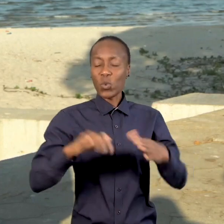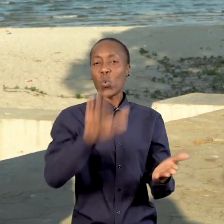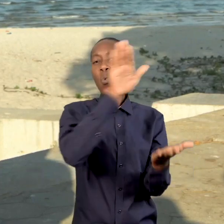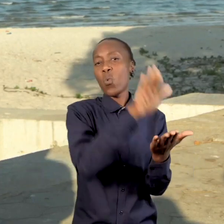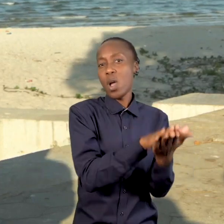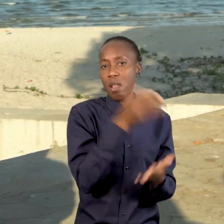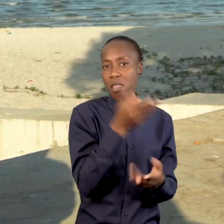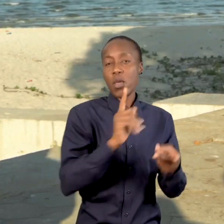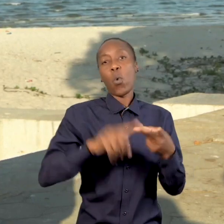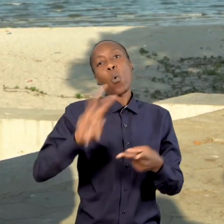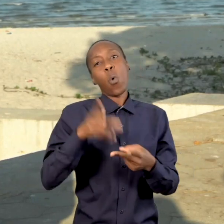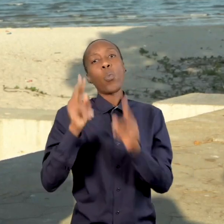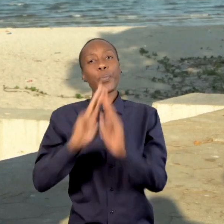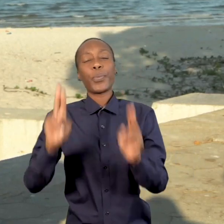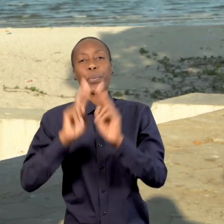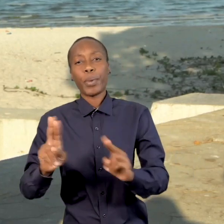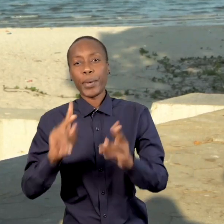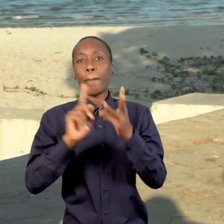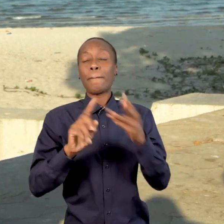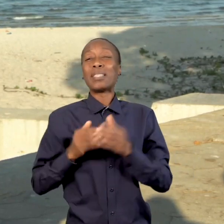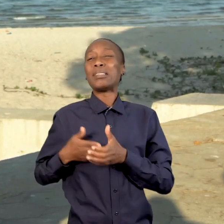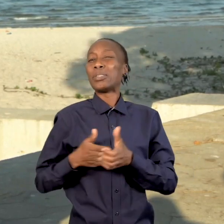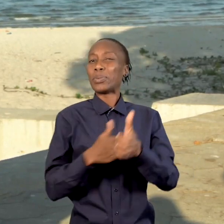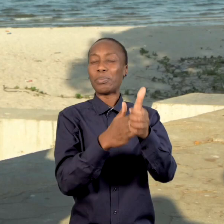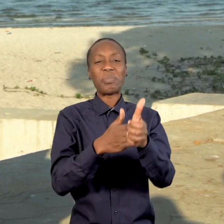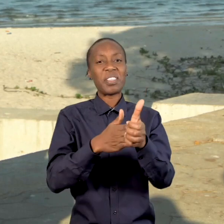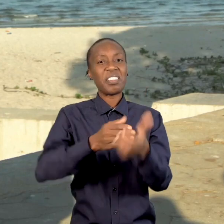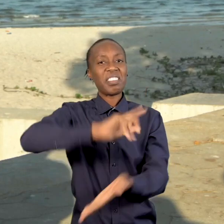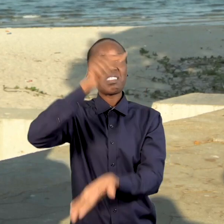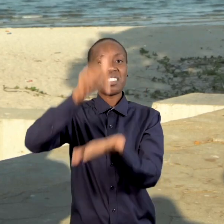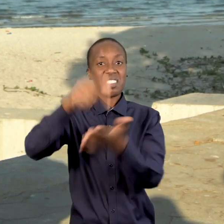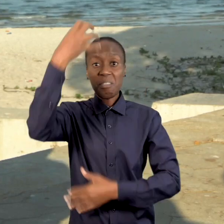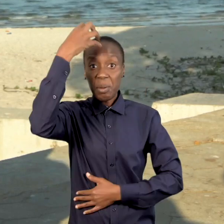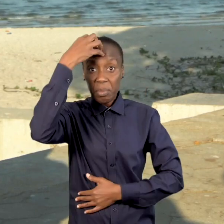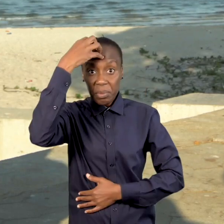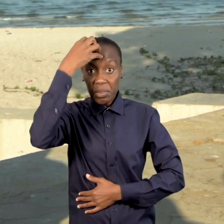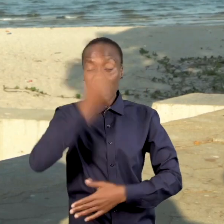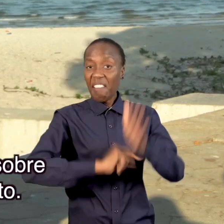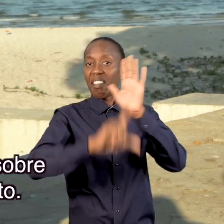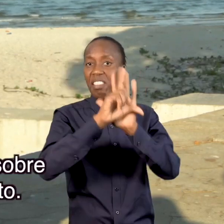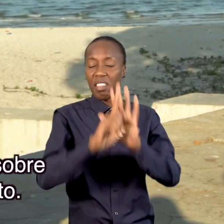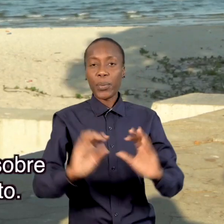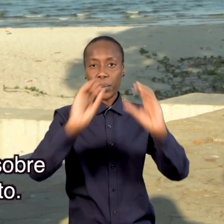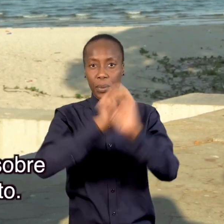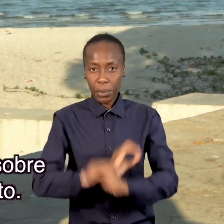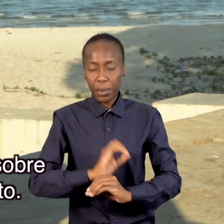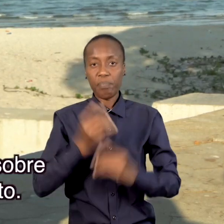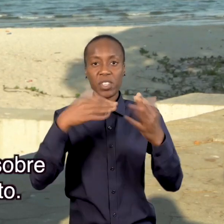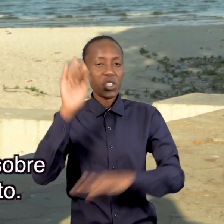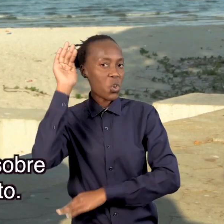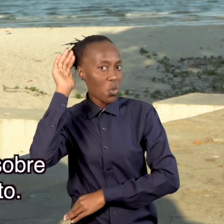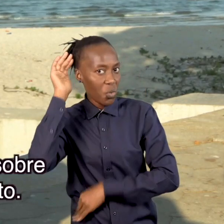e parcial. Mas não é que se verifica na cidade de Maputo. Ouvimos